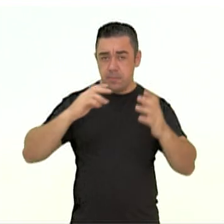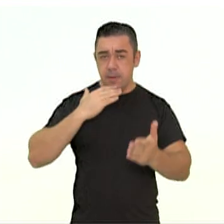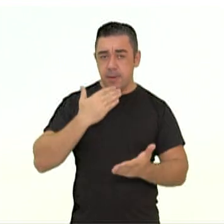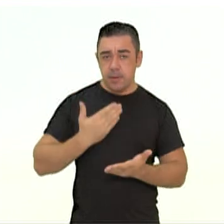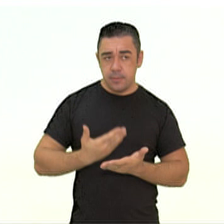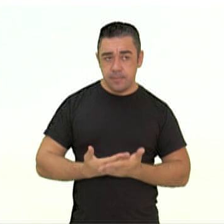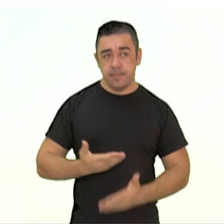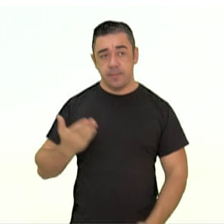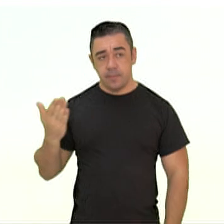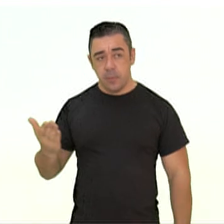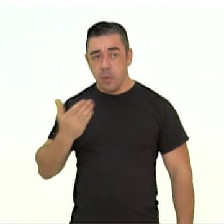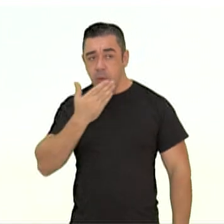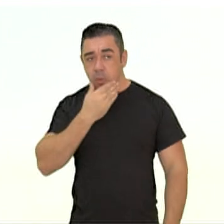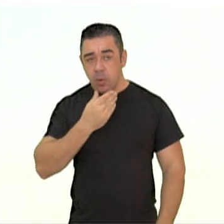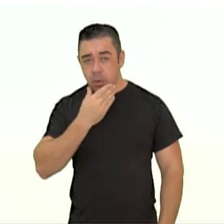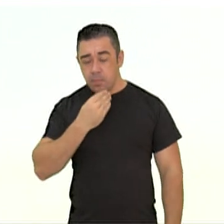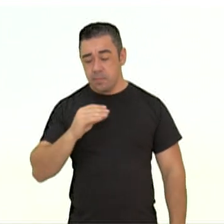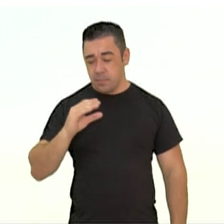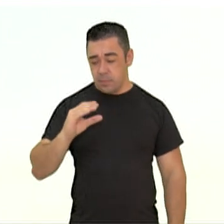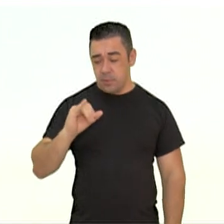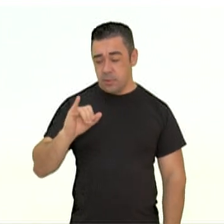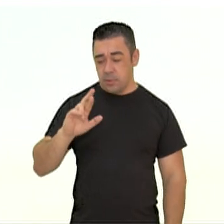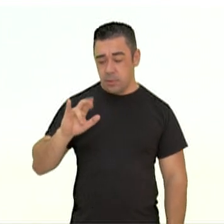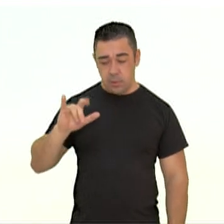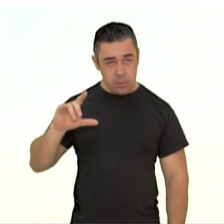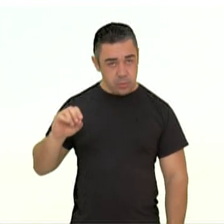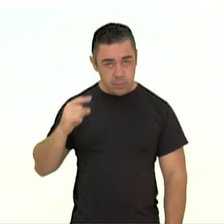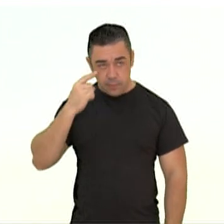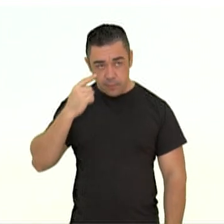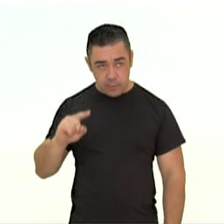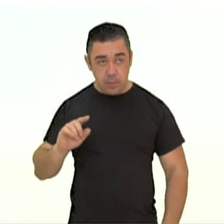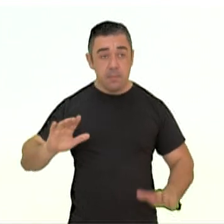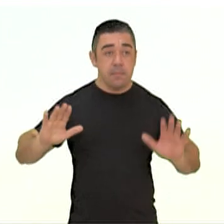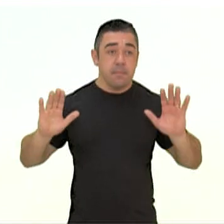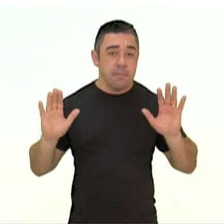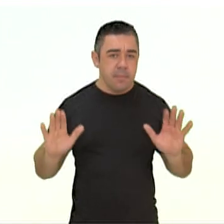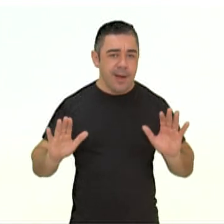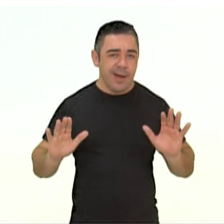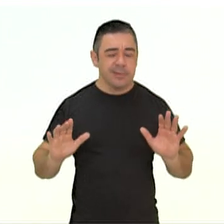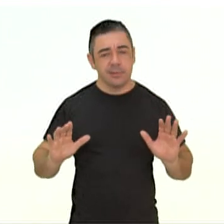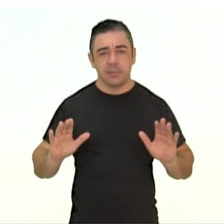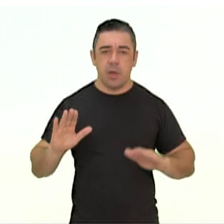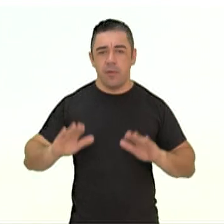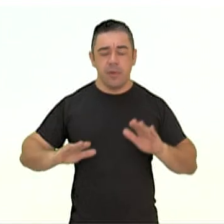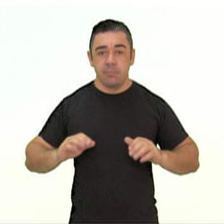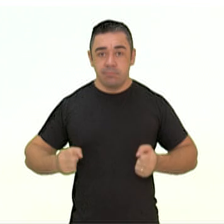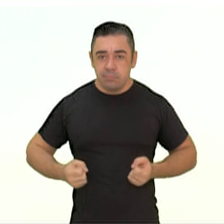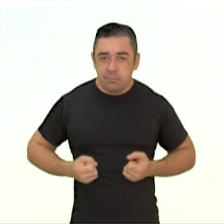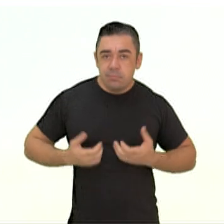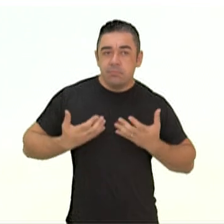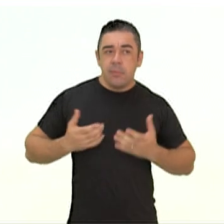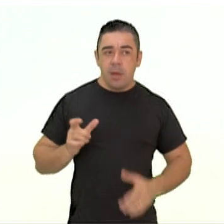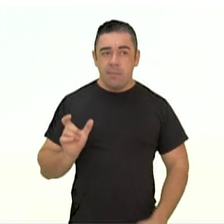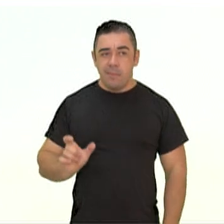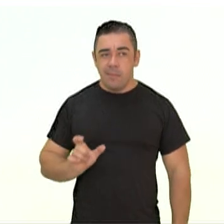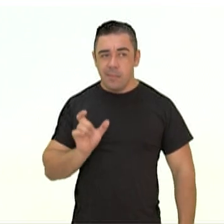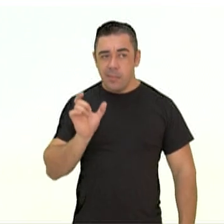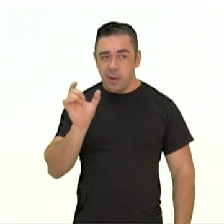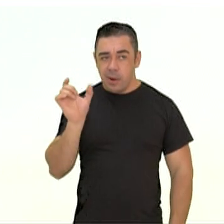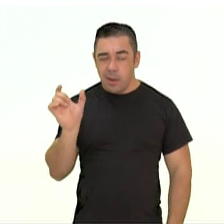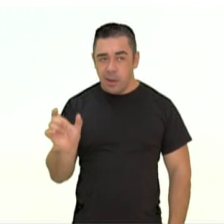Cirino acompanhou, embora com menos entusiasmo, a palavra